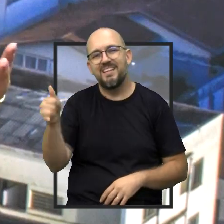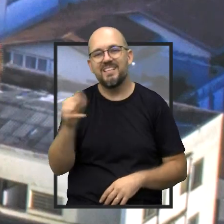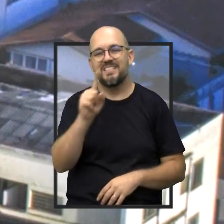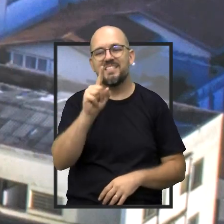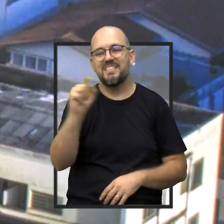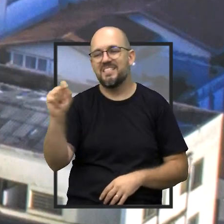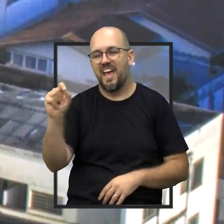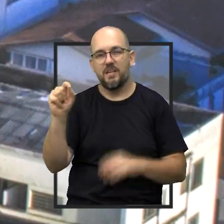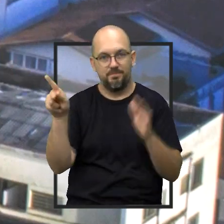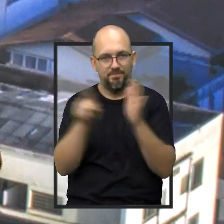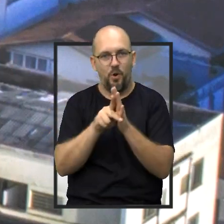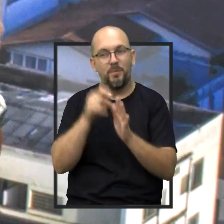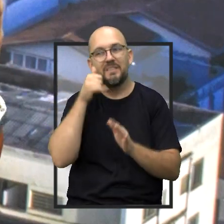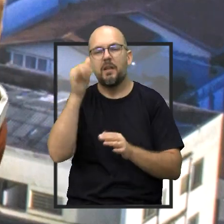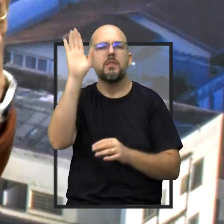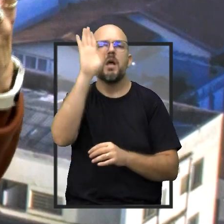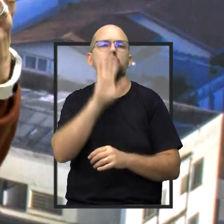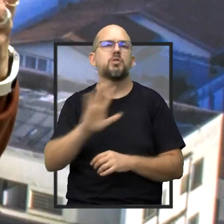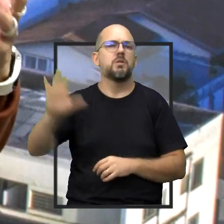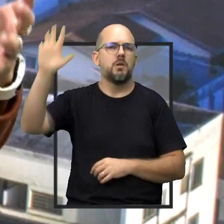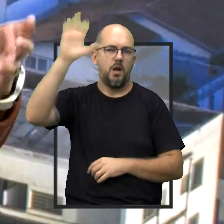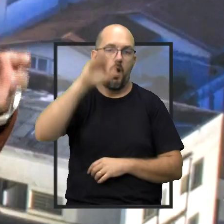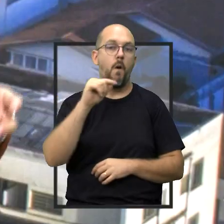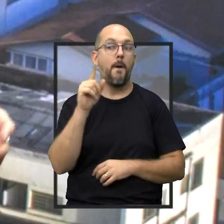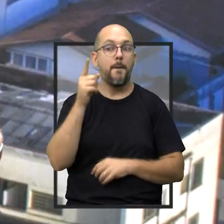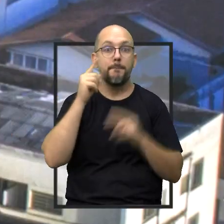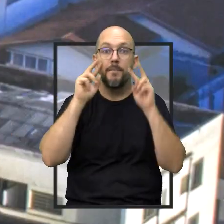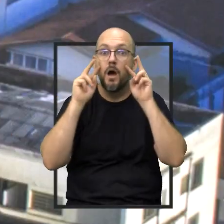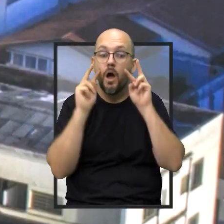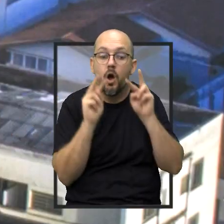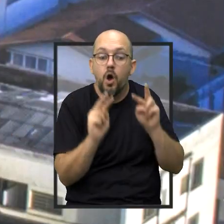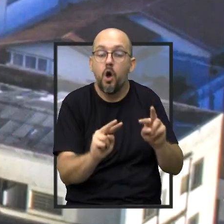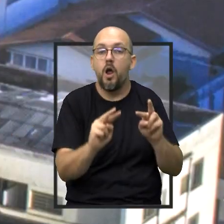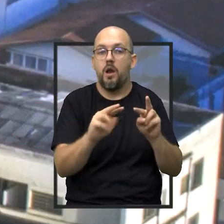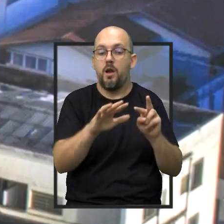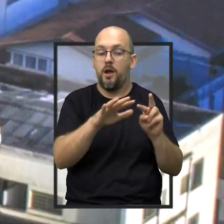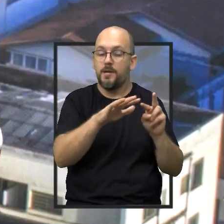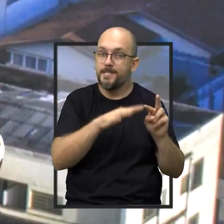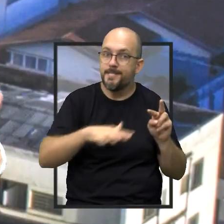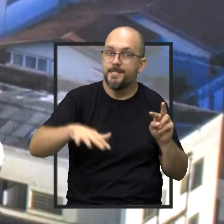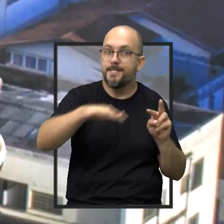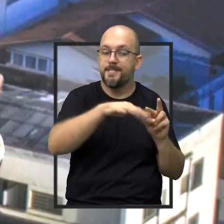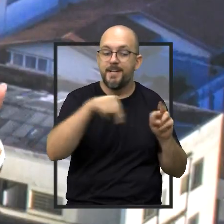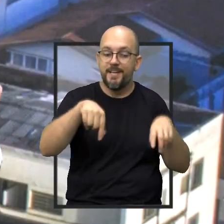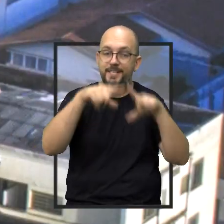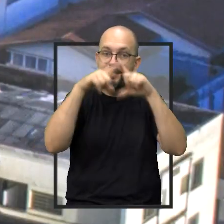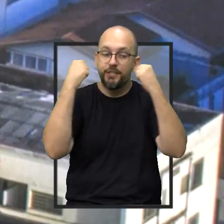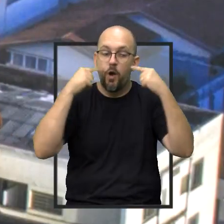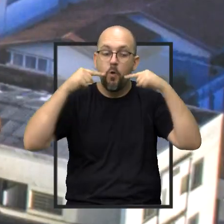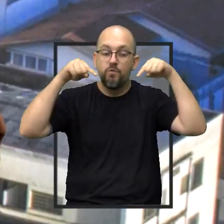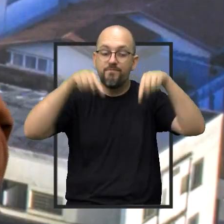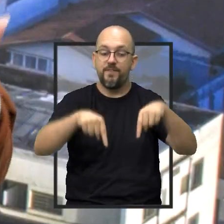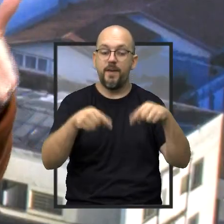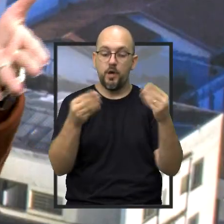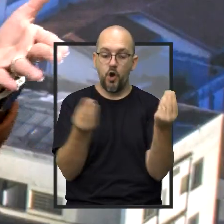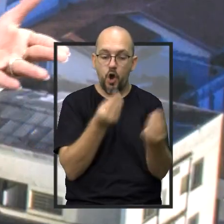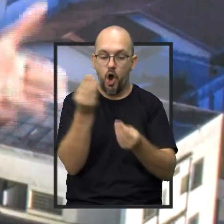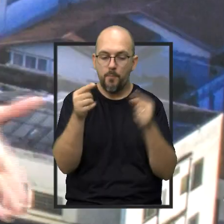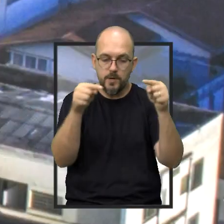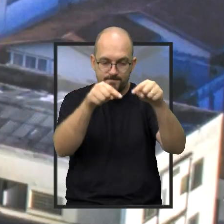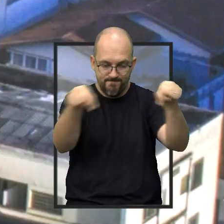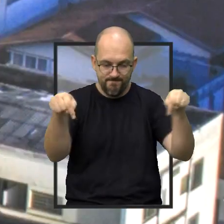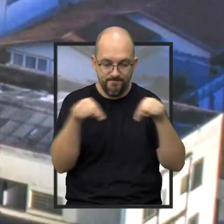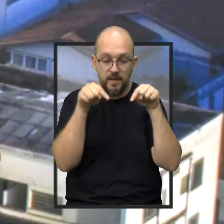extremamente importante, é nacional, mas aí a gente tem que olhar para o nosso quadrado, para a nossa cidade, e entender como que